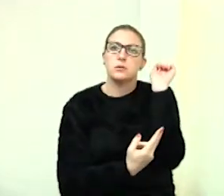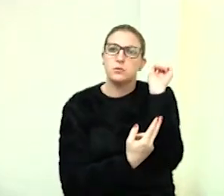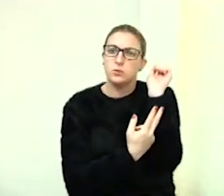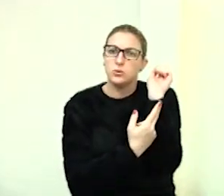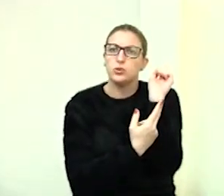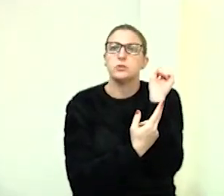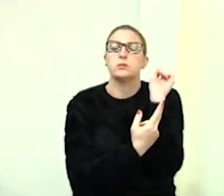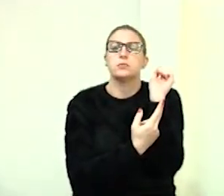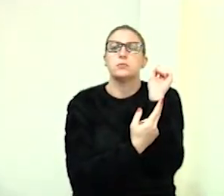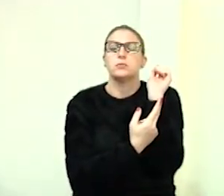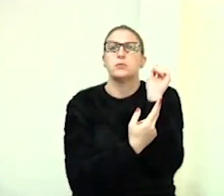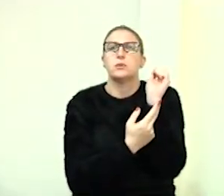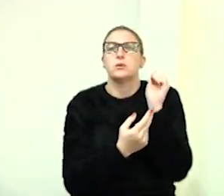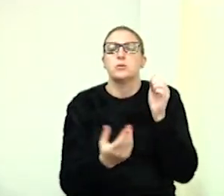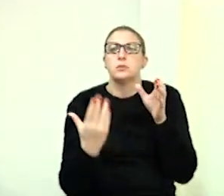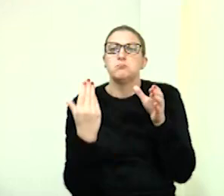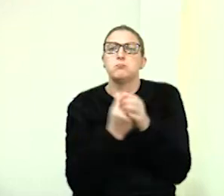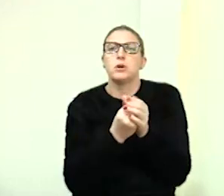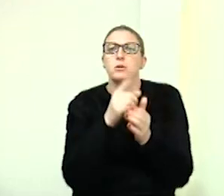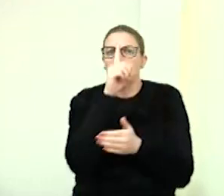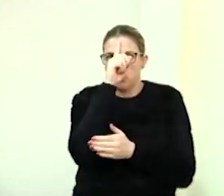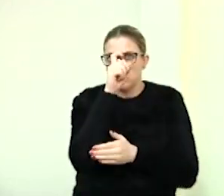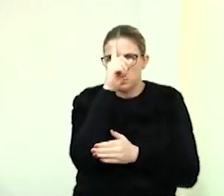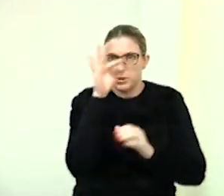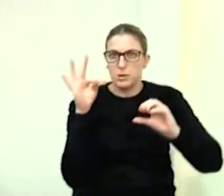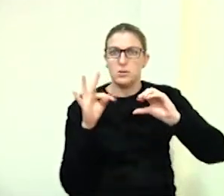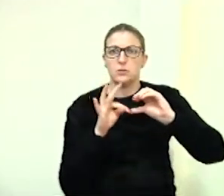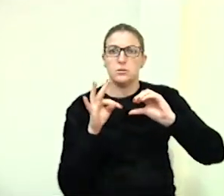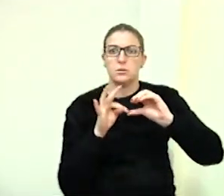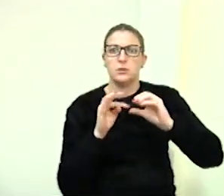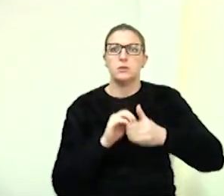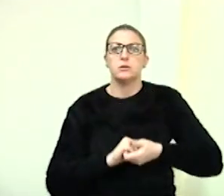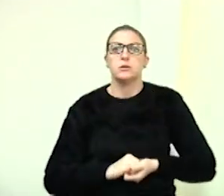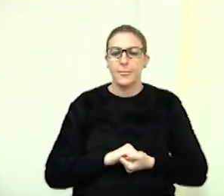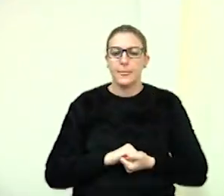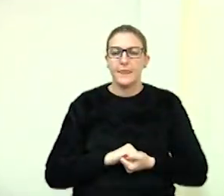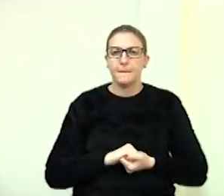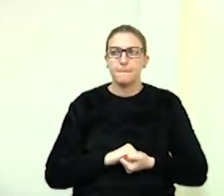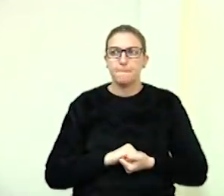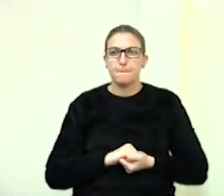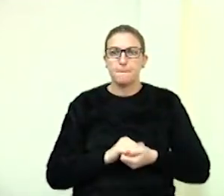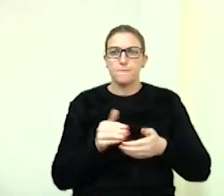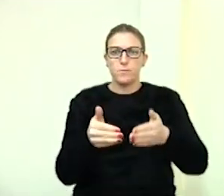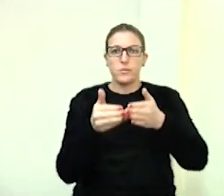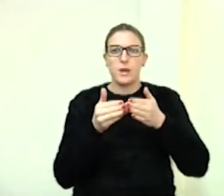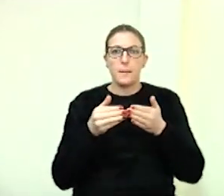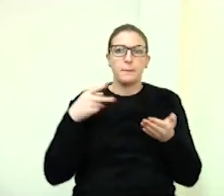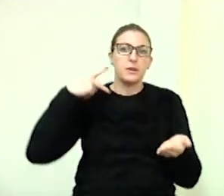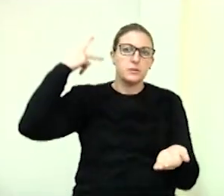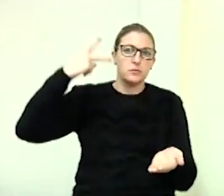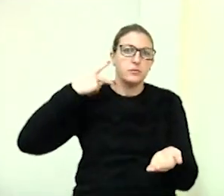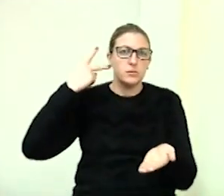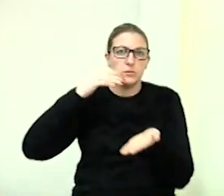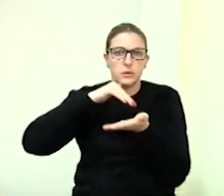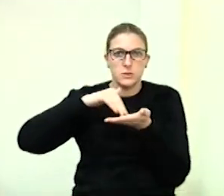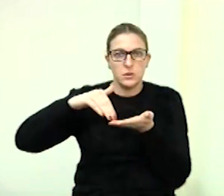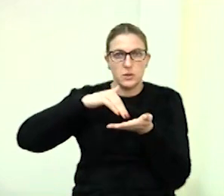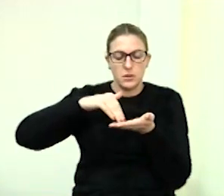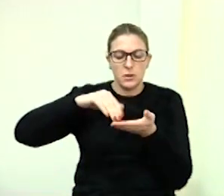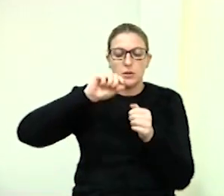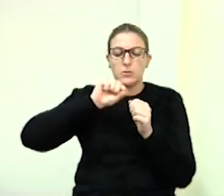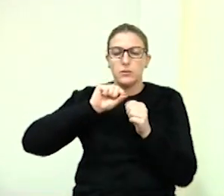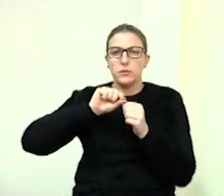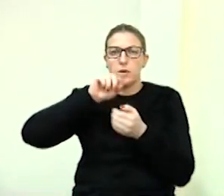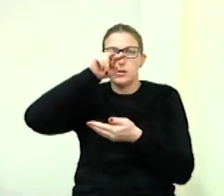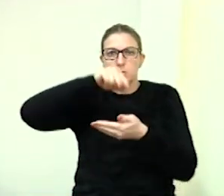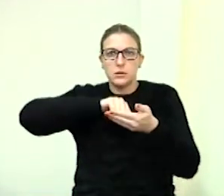especialmente as cirurgias no âmbito do Hospital Santa Terezinha. Lido, senhor presidente. Solicito ao vereador secretário que proceda à leitura